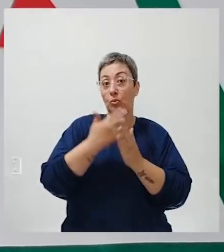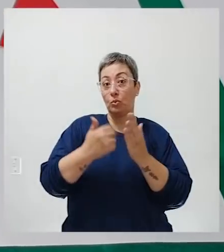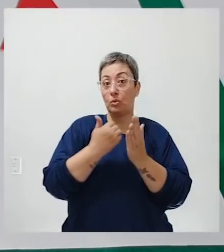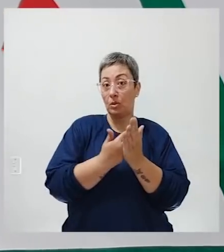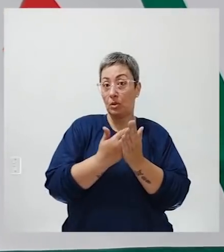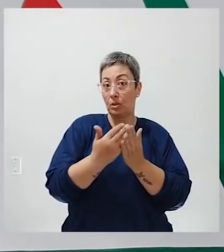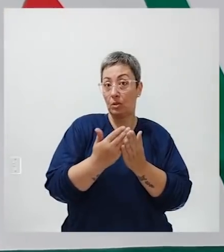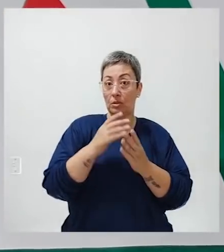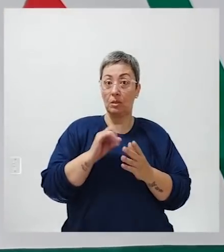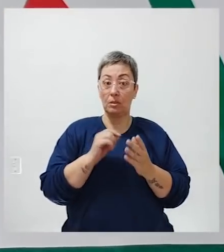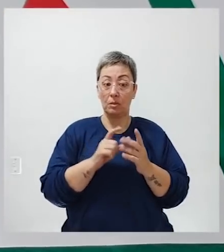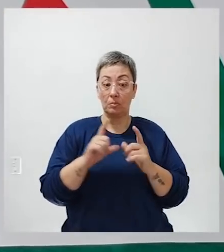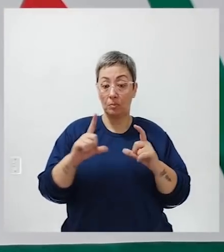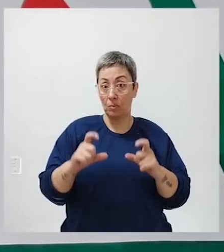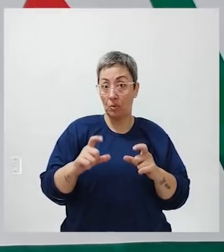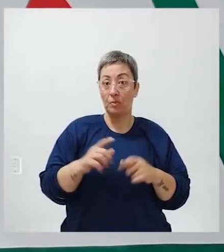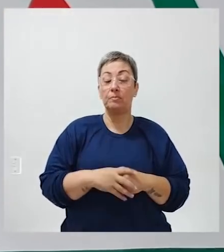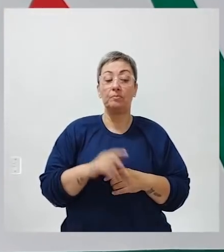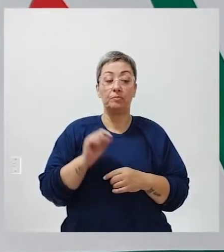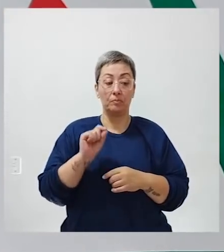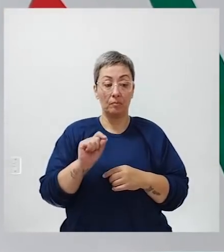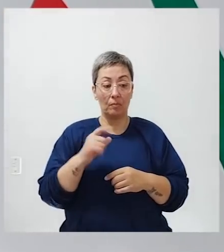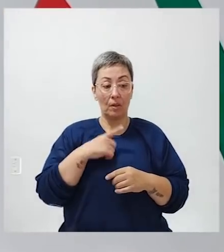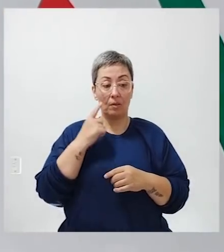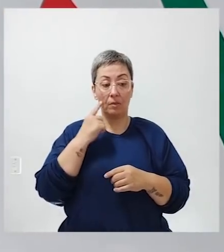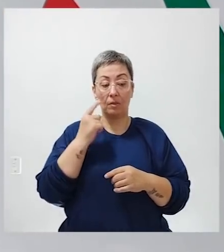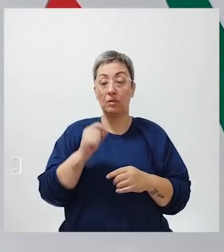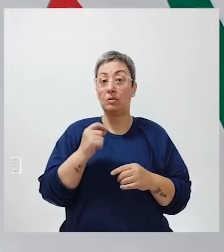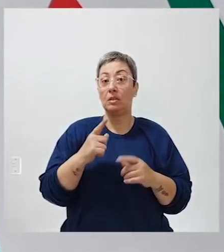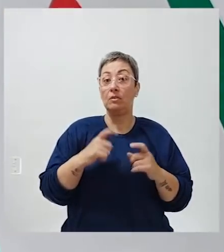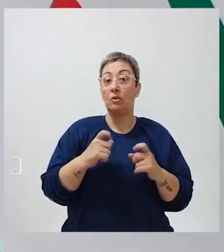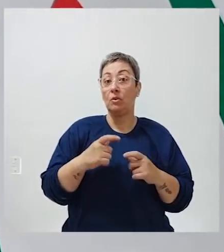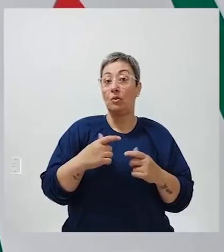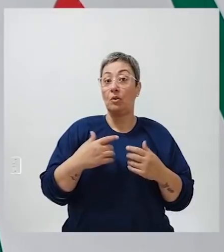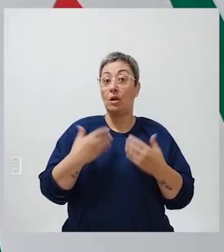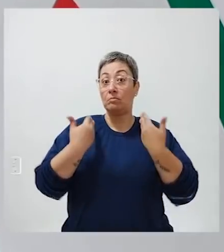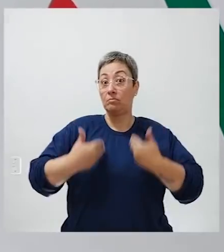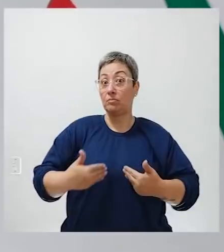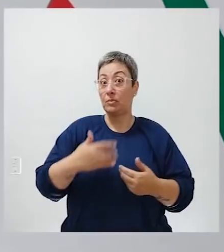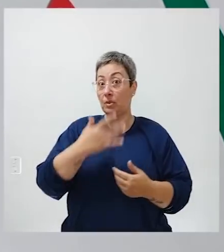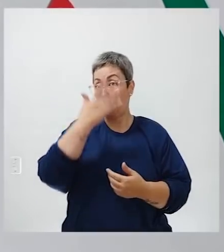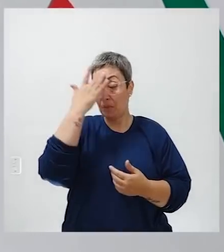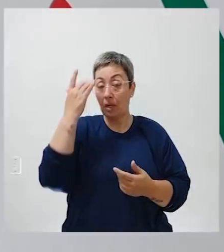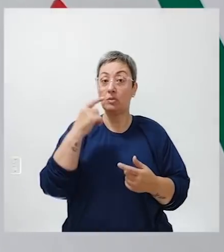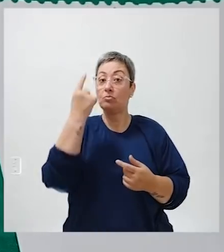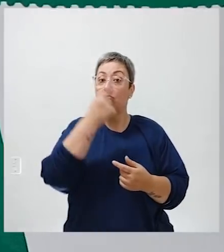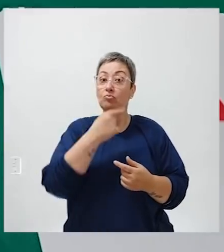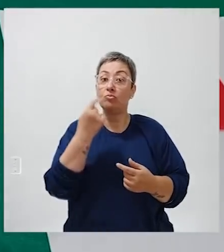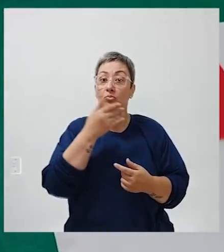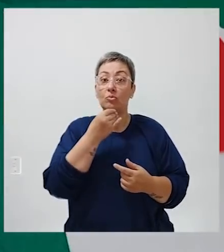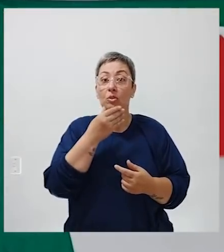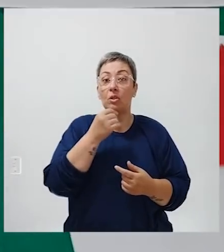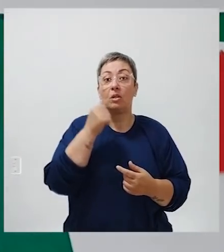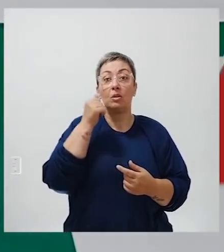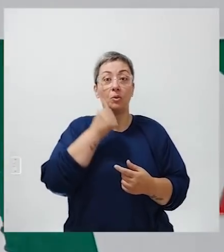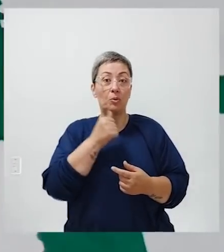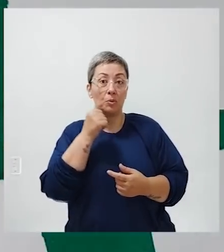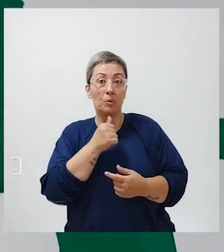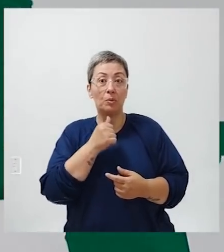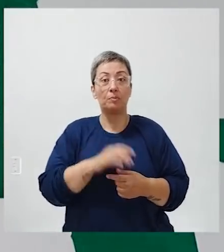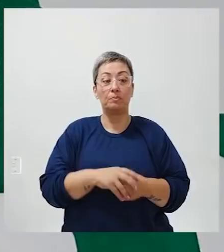partir dessas figuras. Aqui, olha, tem figura humana. Tem rosto de um rapaz, rosto de uma